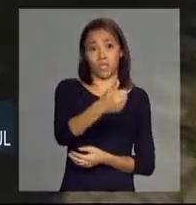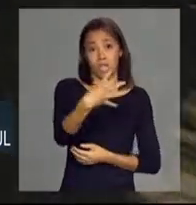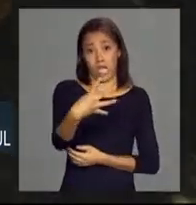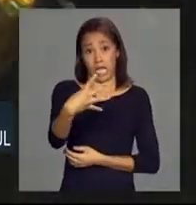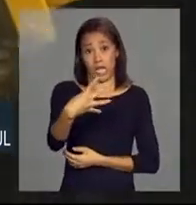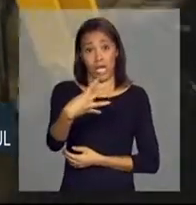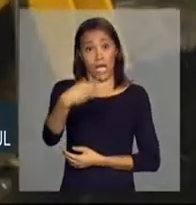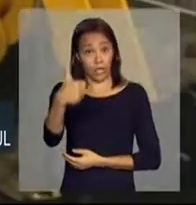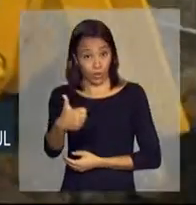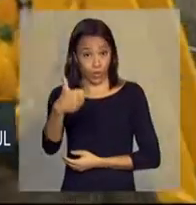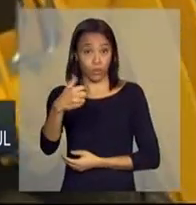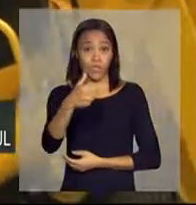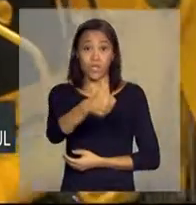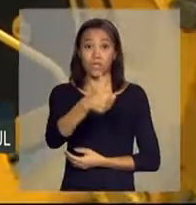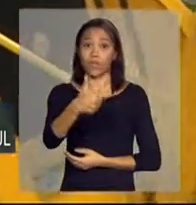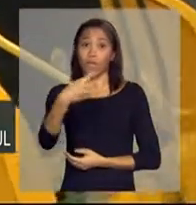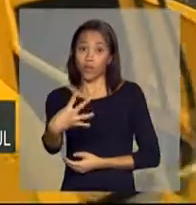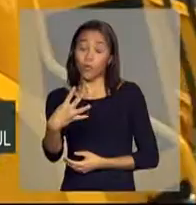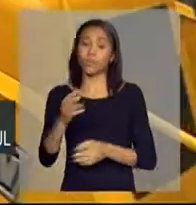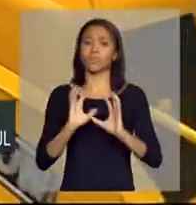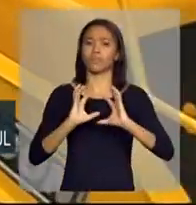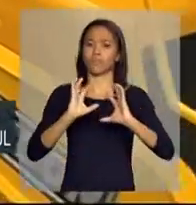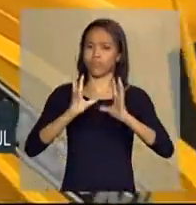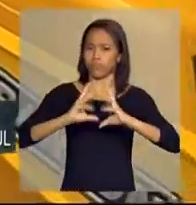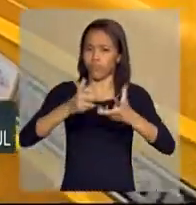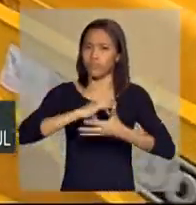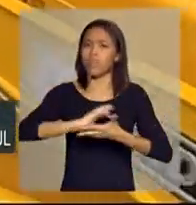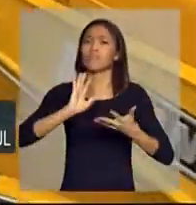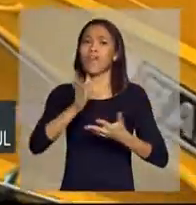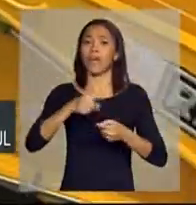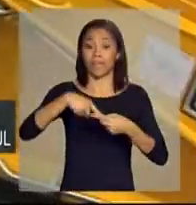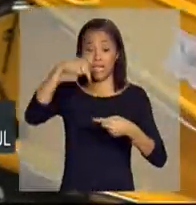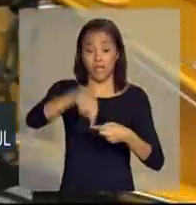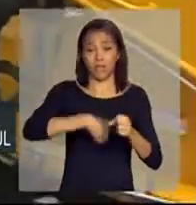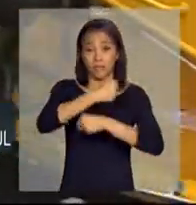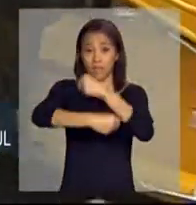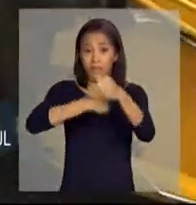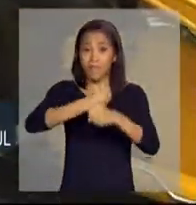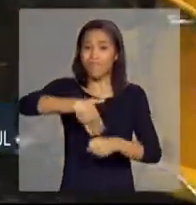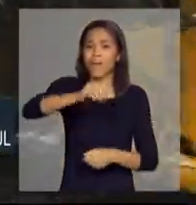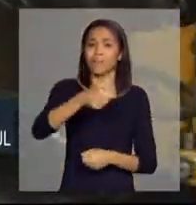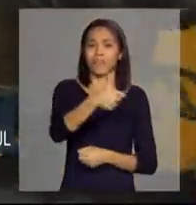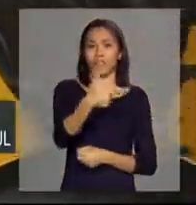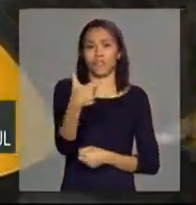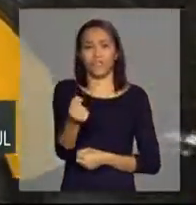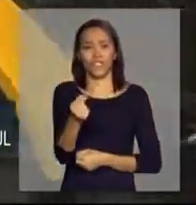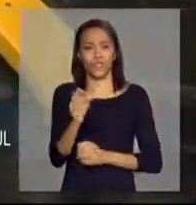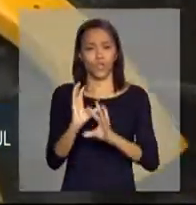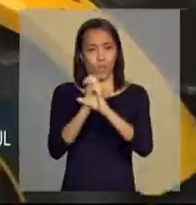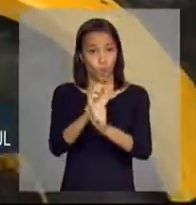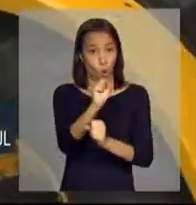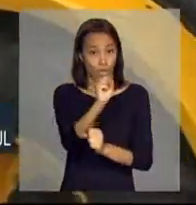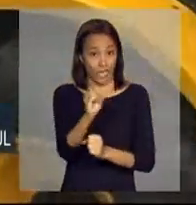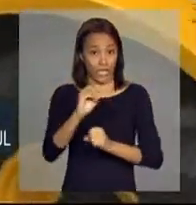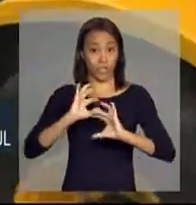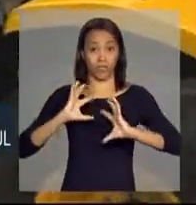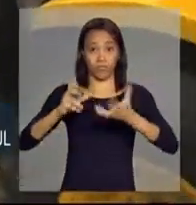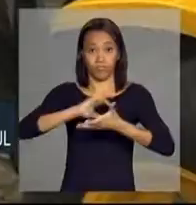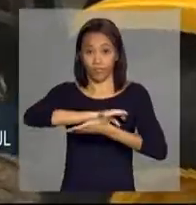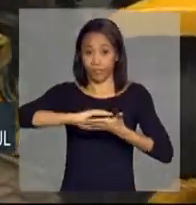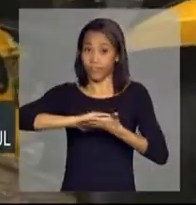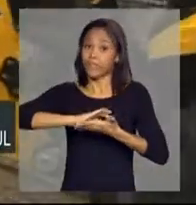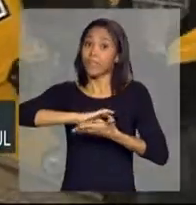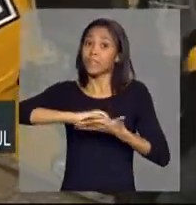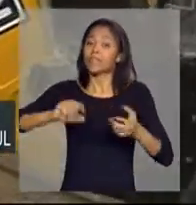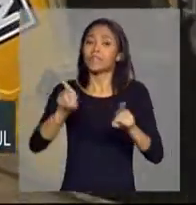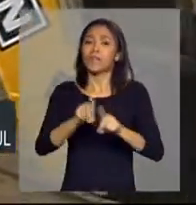máquinas retroescavadeiras e, neste ano, serão entregues mais 120 máquinas, sendo 80 retroescavadeiras e